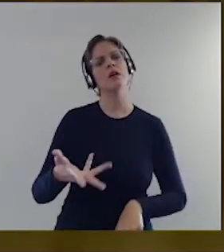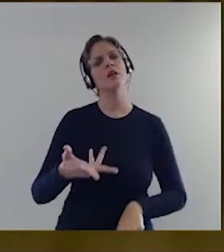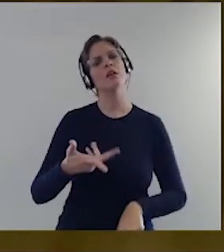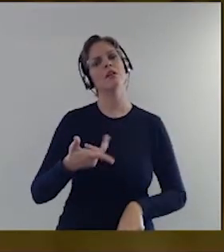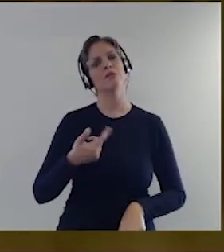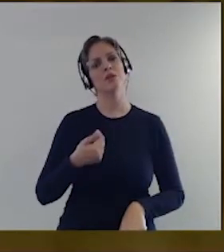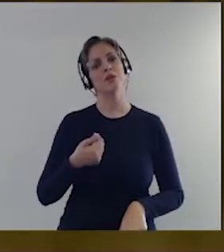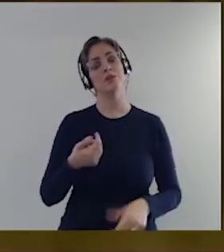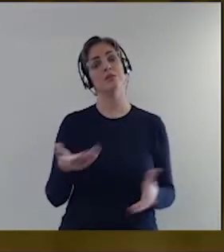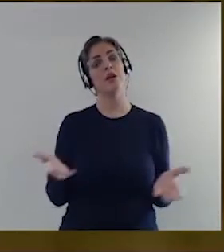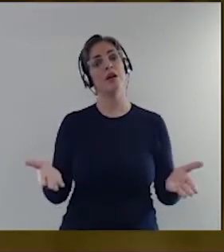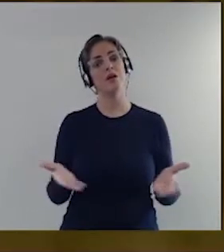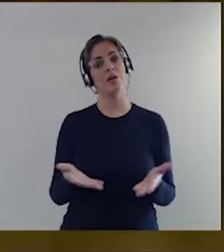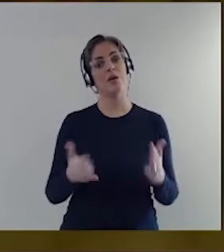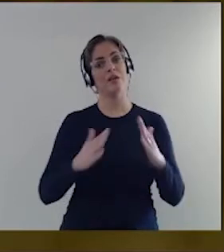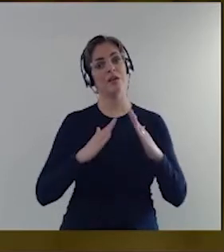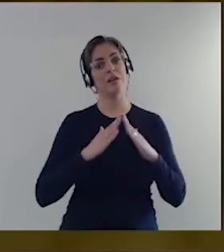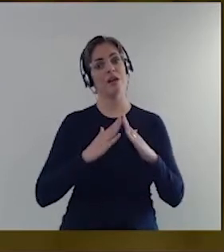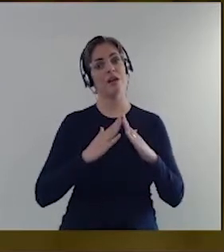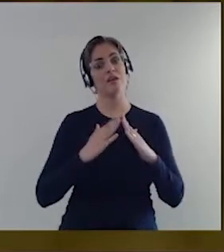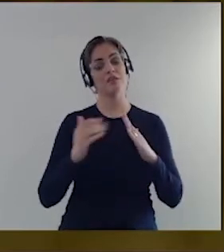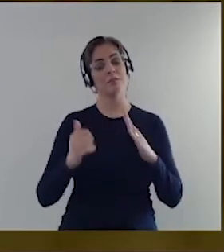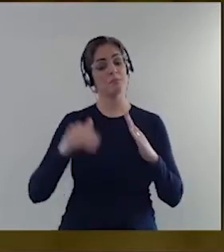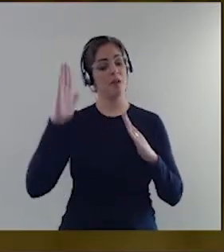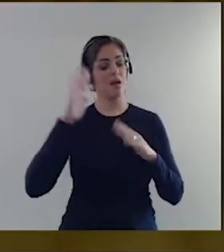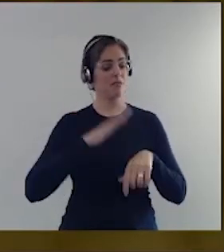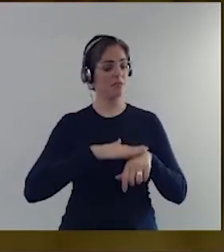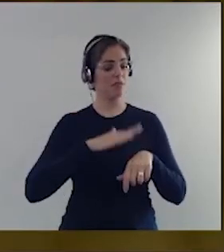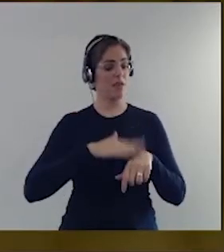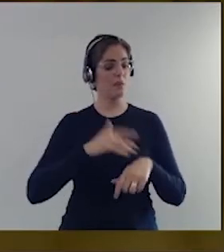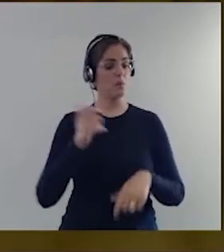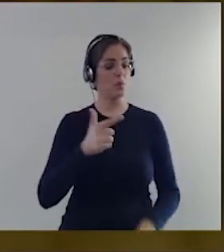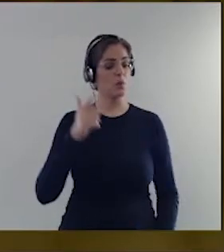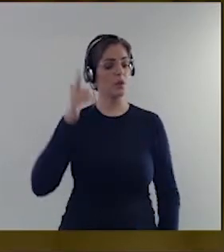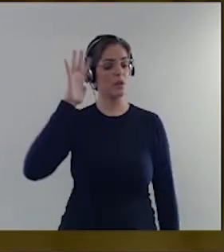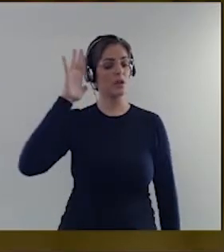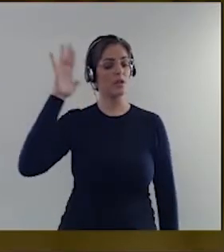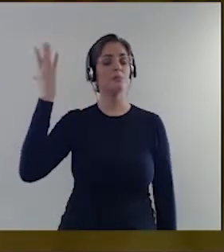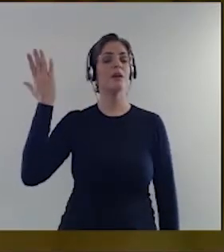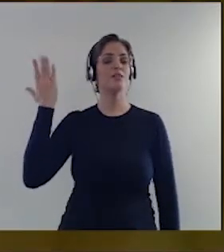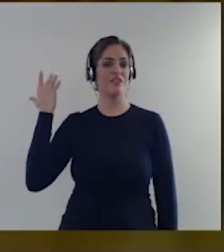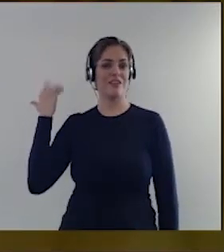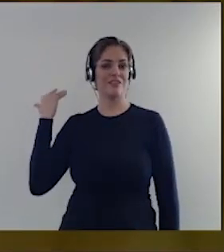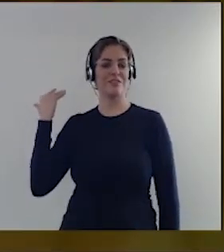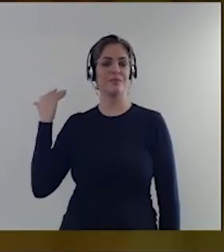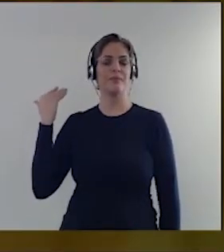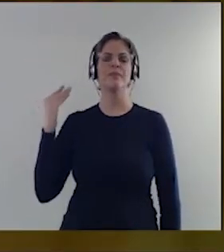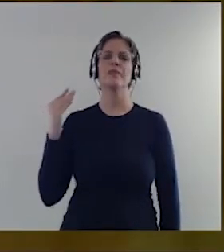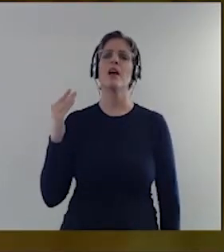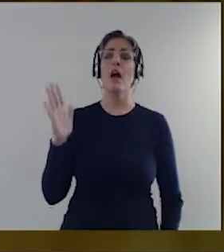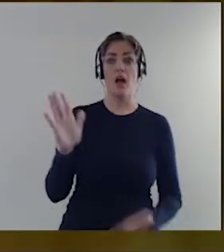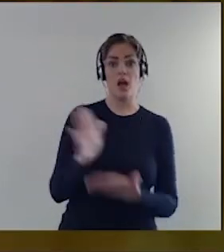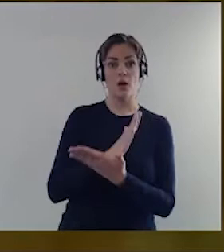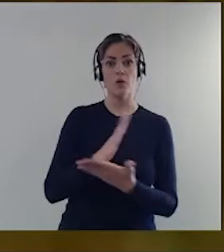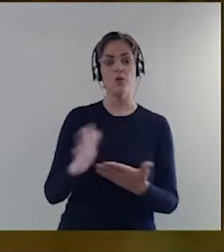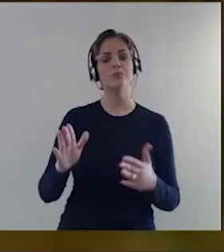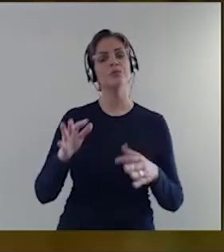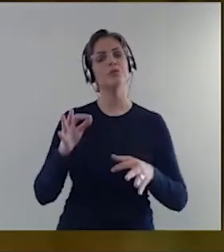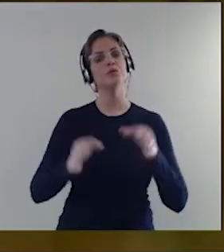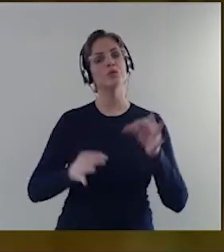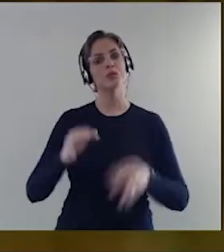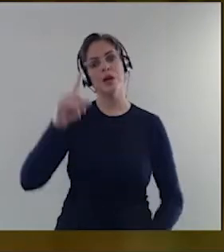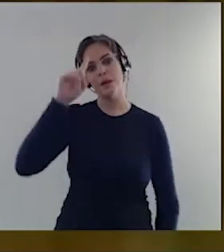vivemos e que dura por mais tempo do que inicialmente imaginávamos. Houve casos em que o judiciário determinou